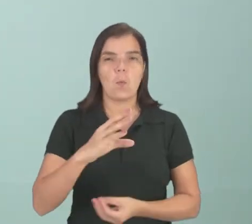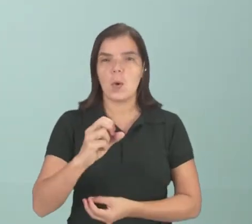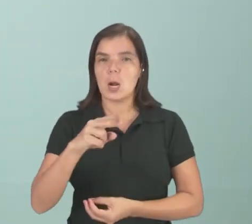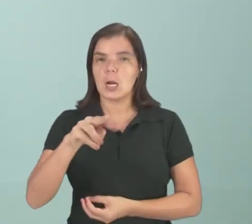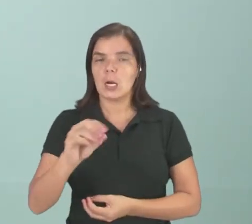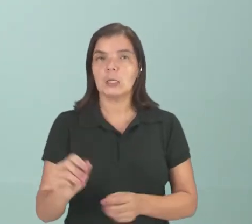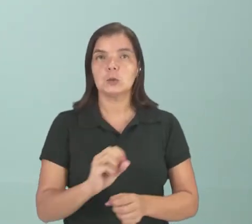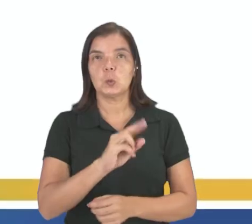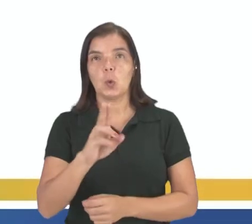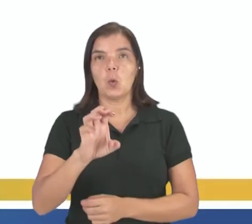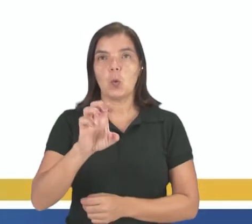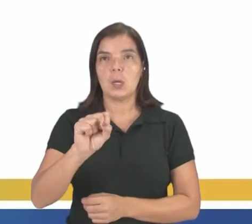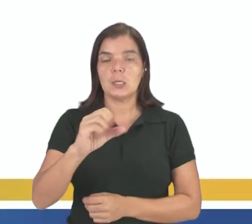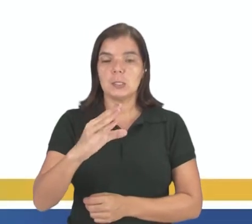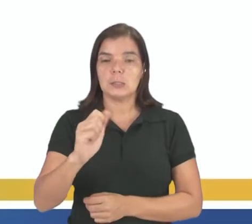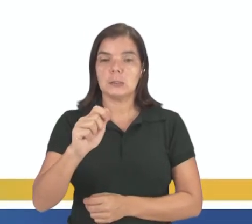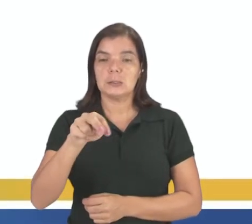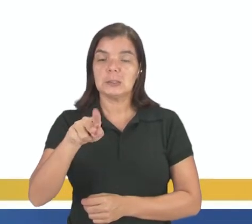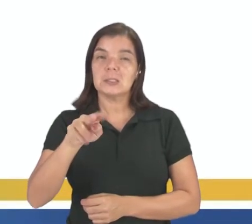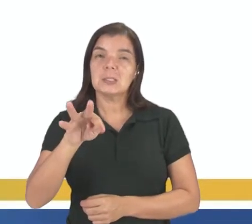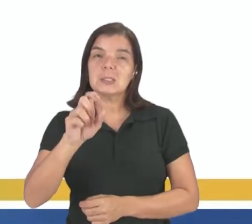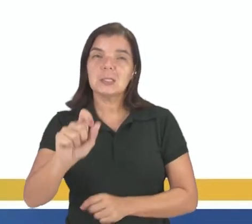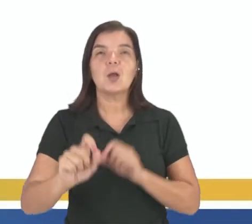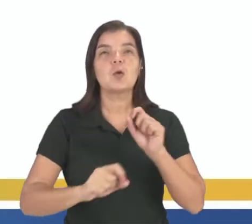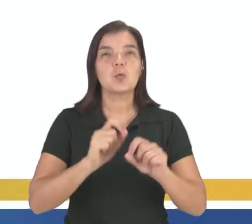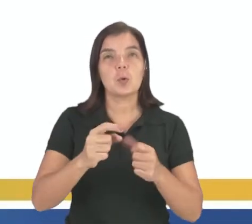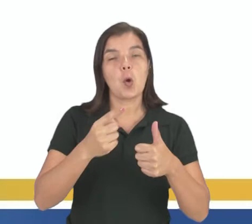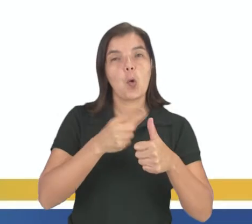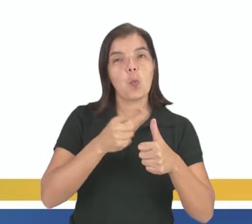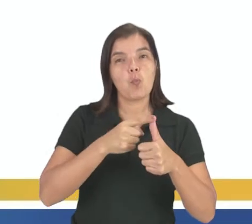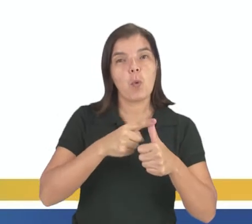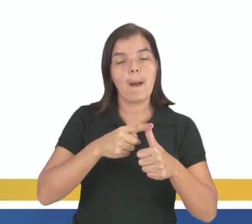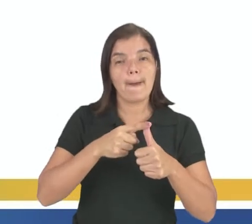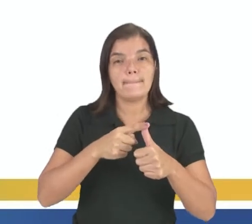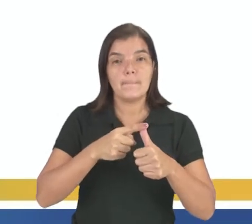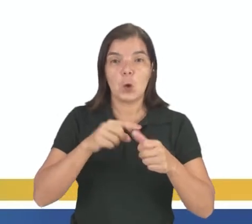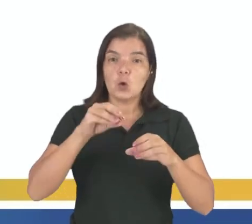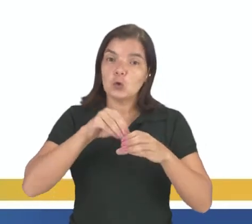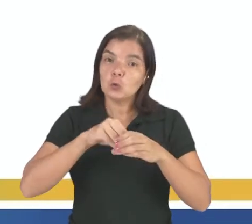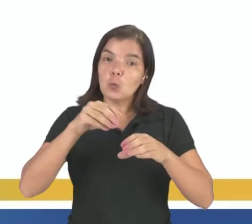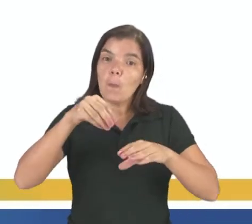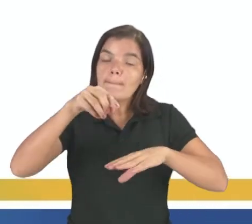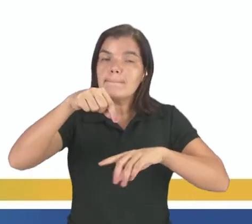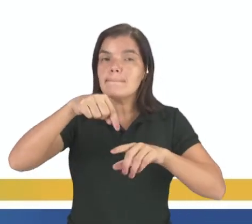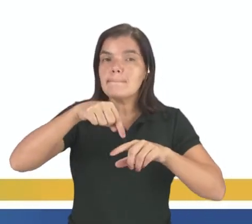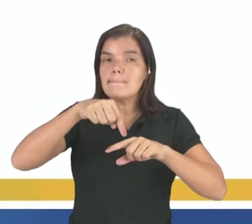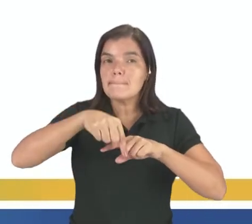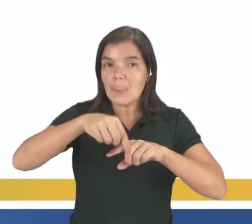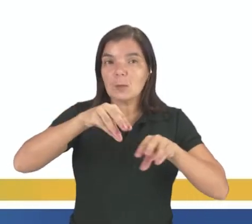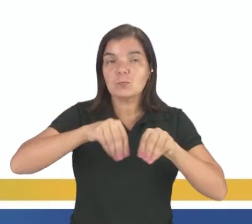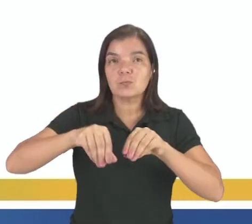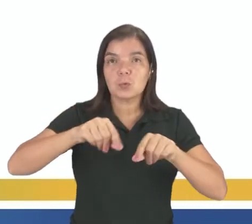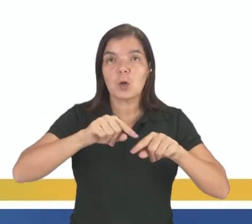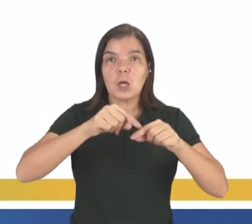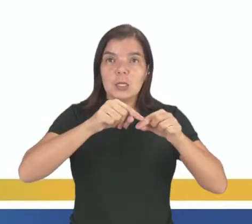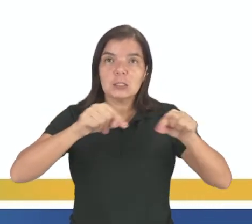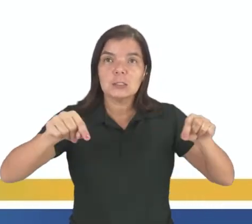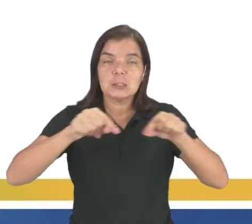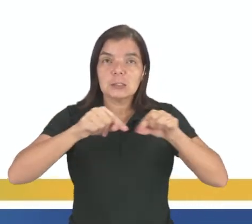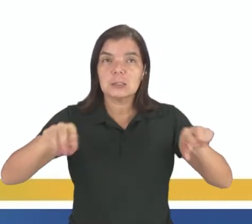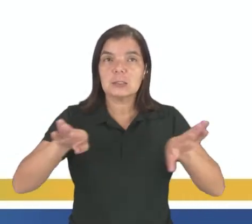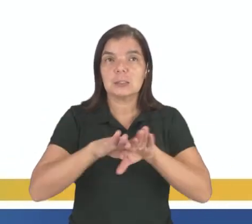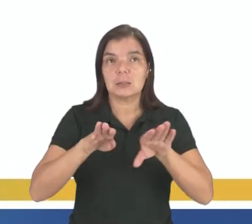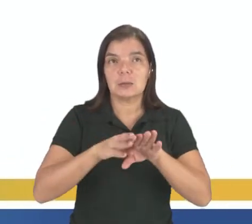escanteio O Executor do tiro de canto deverá ter uma parte do pé apoiado no solo podendo pisar em parte da linha lateral